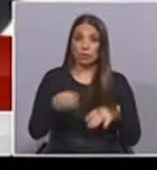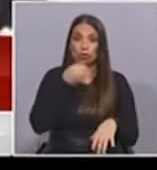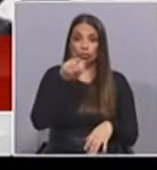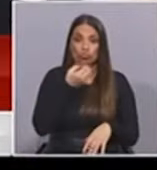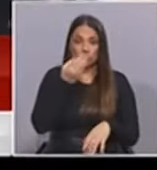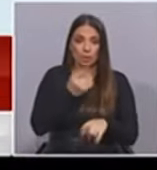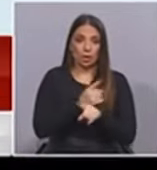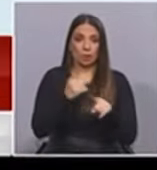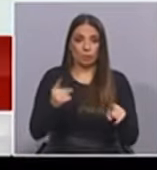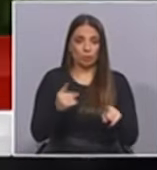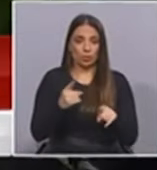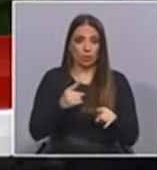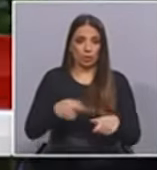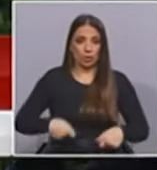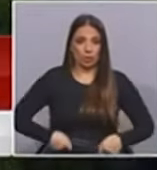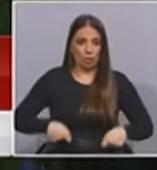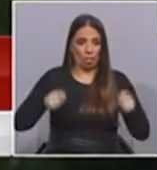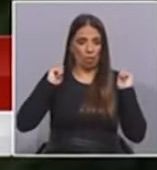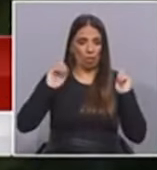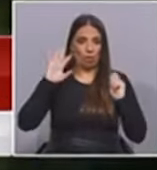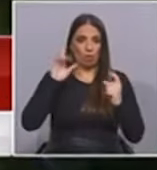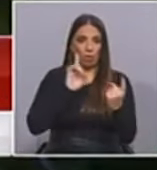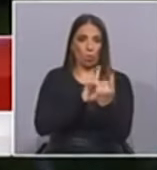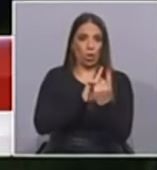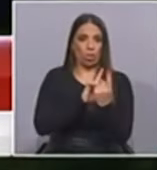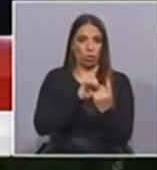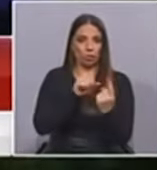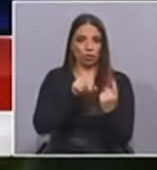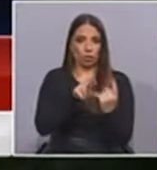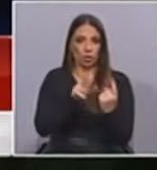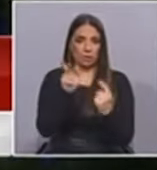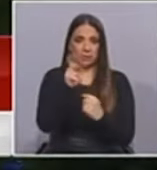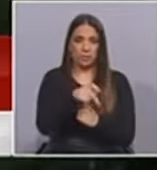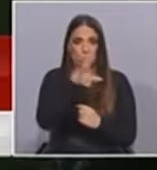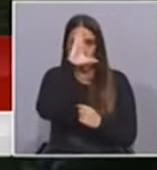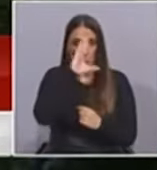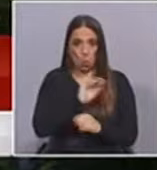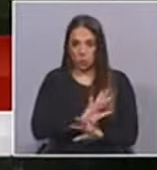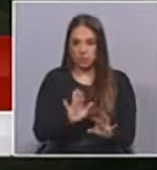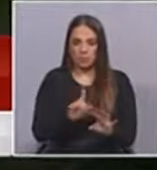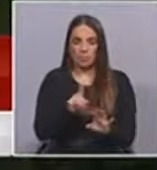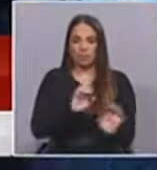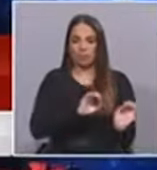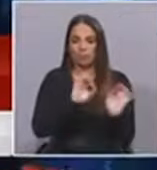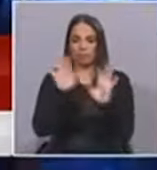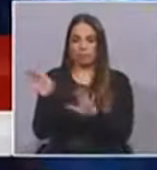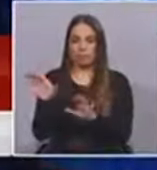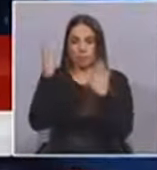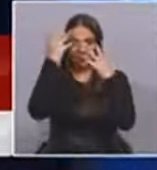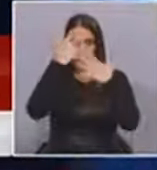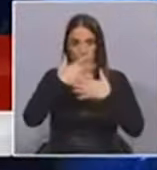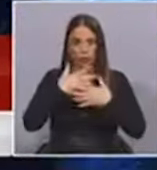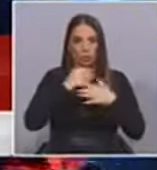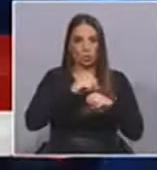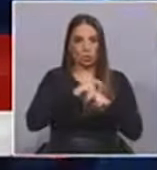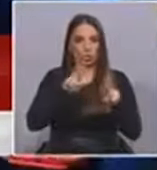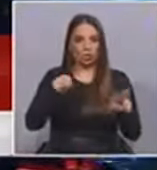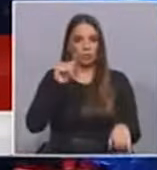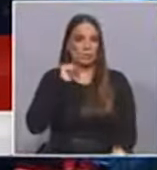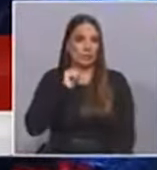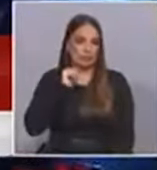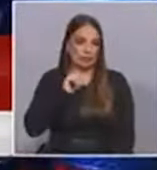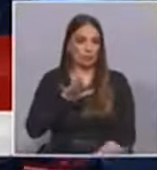entanto explicar por que estava de tronco nu quando foi abordado pelas autoridades e vou Lucas com elevado naquela noite para o hospital de Santarém